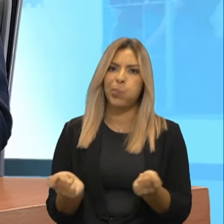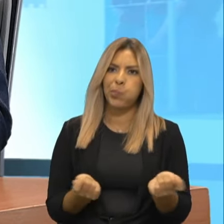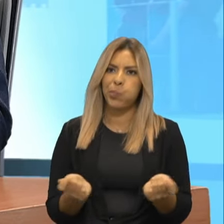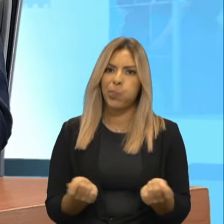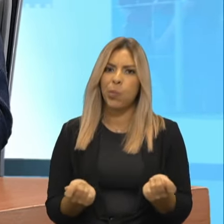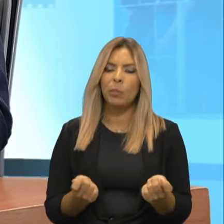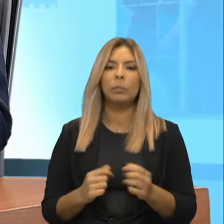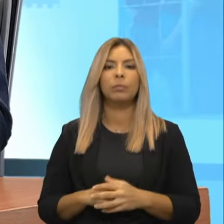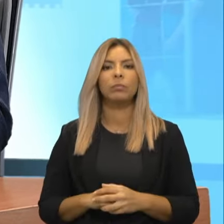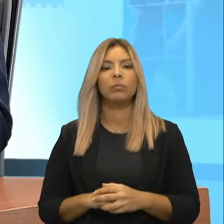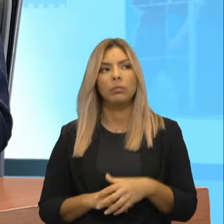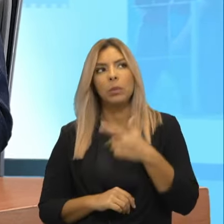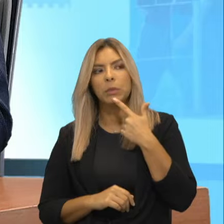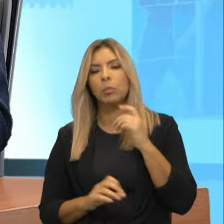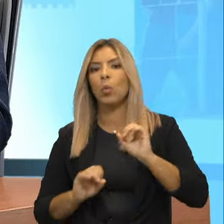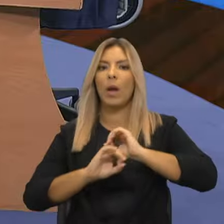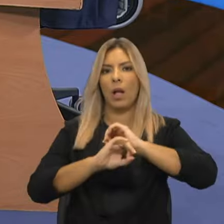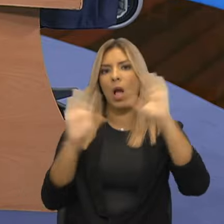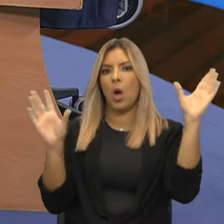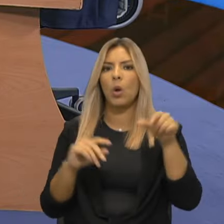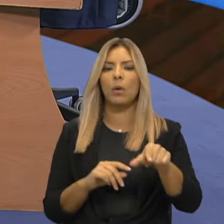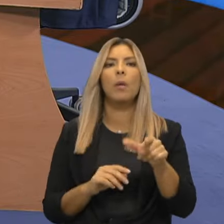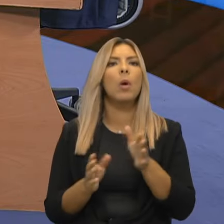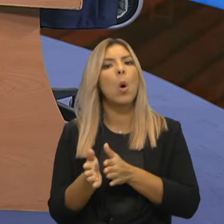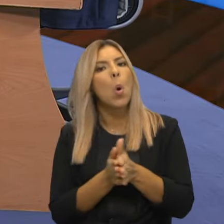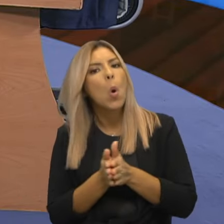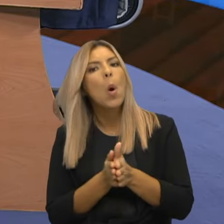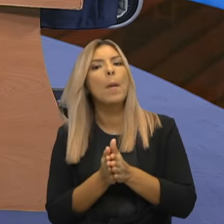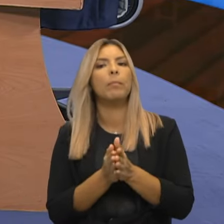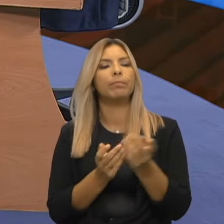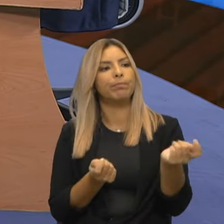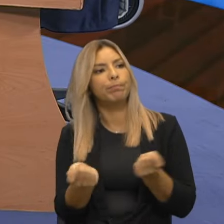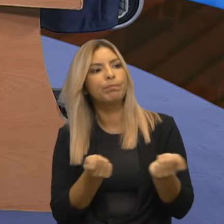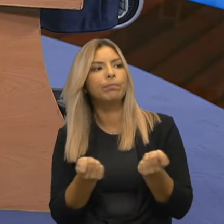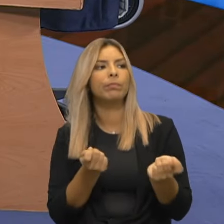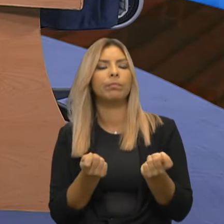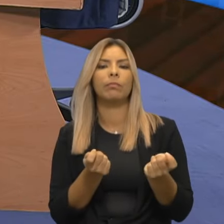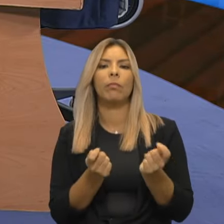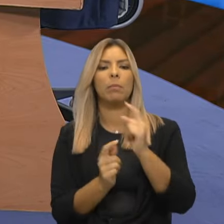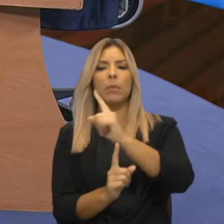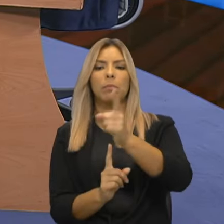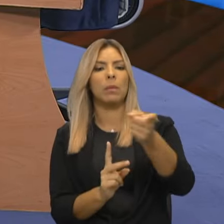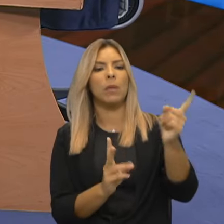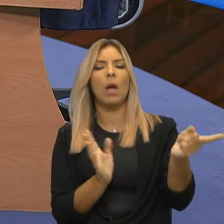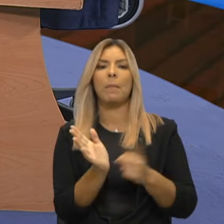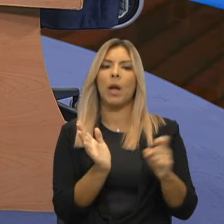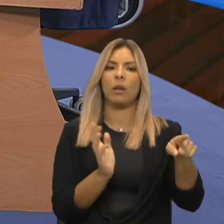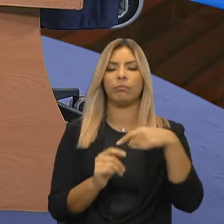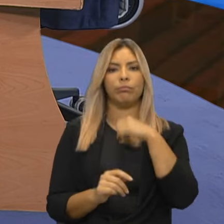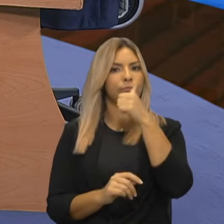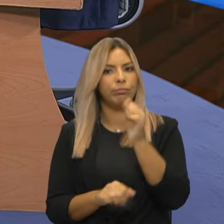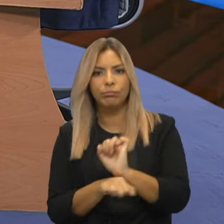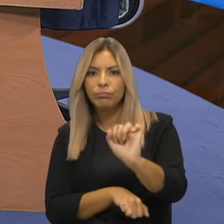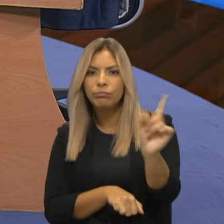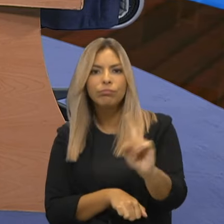Percebe-se claramente que neste contexto os Estados Unidos não estão em condições de mediar. Mediar significa também travar, por exemplo,